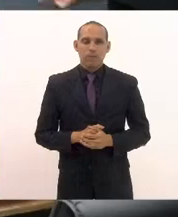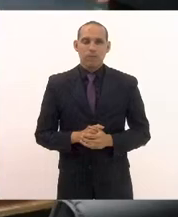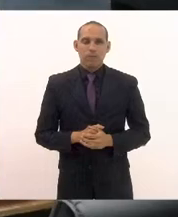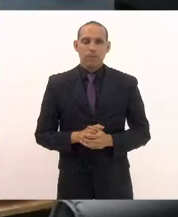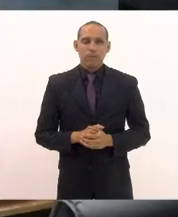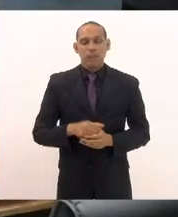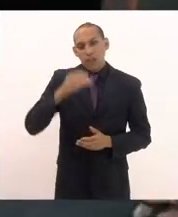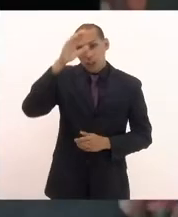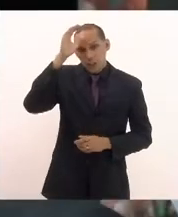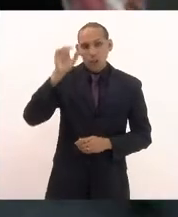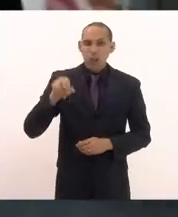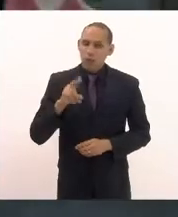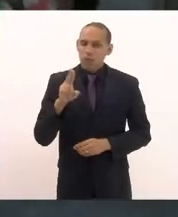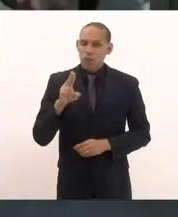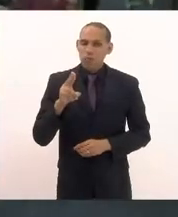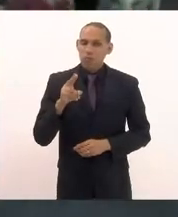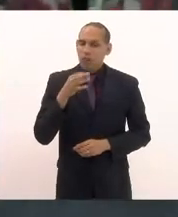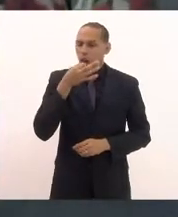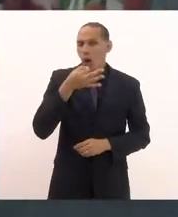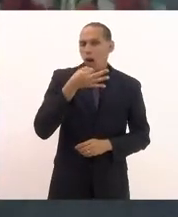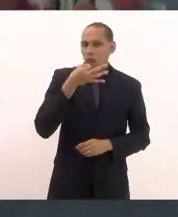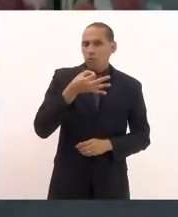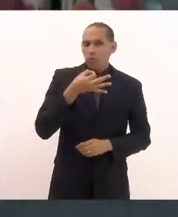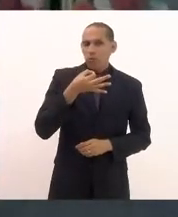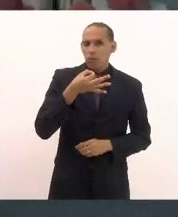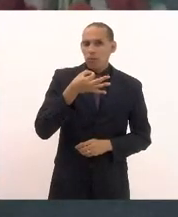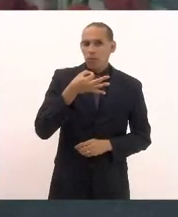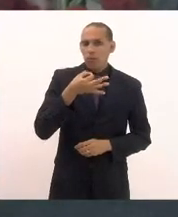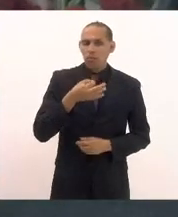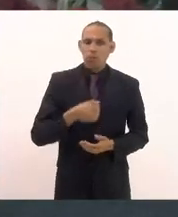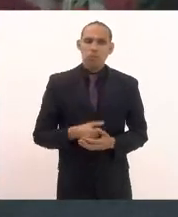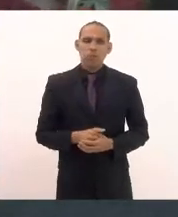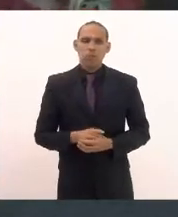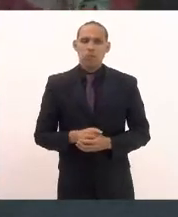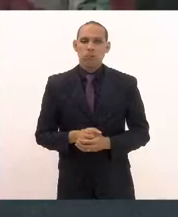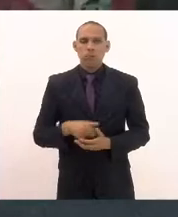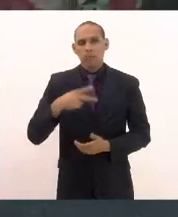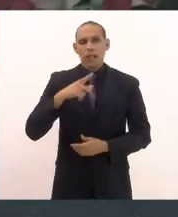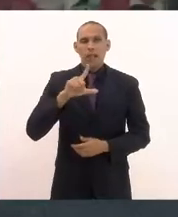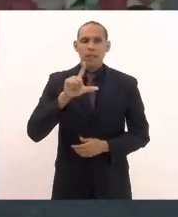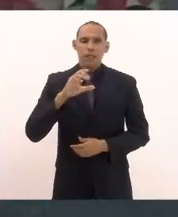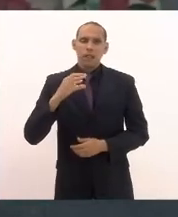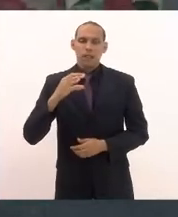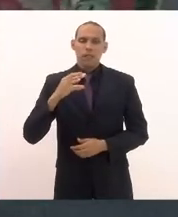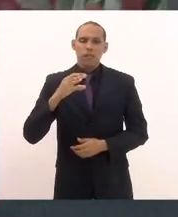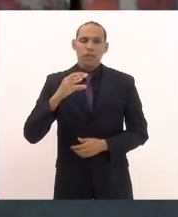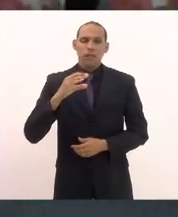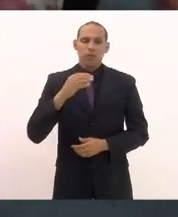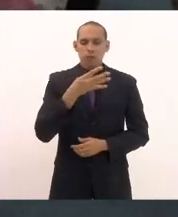Tia Ju, parecer ao PLC